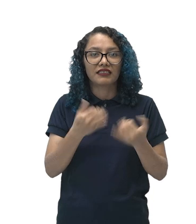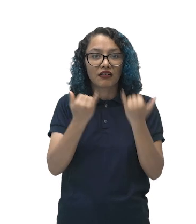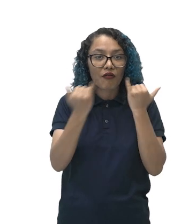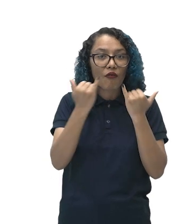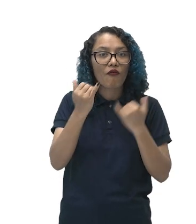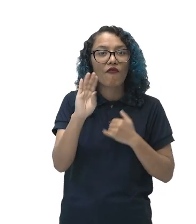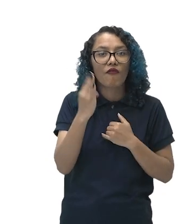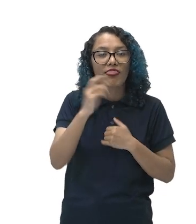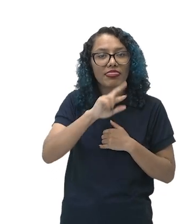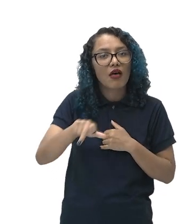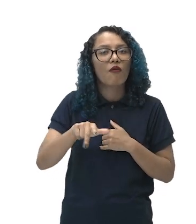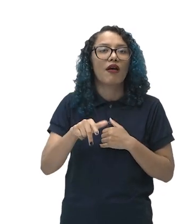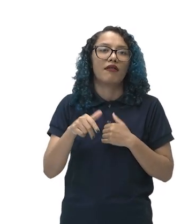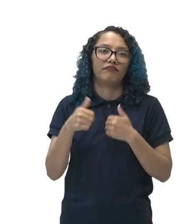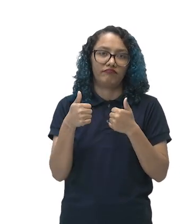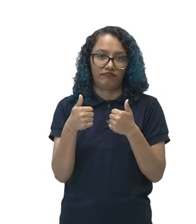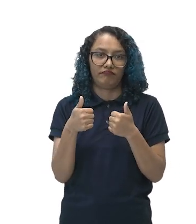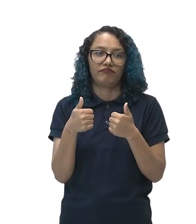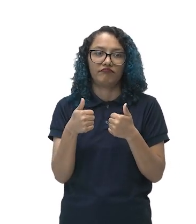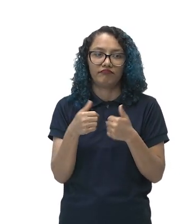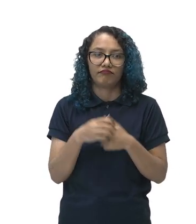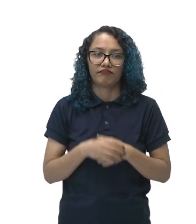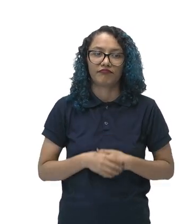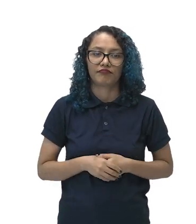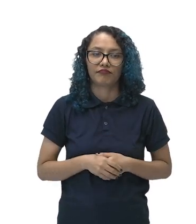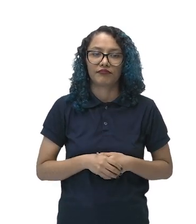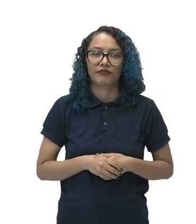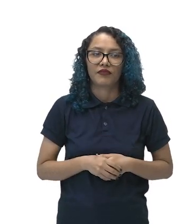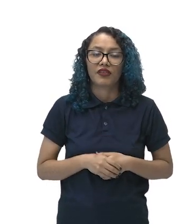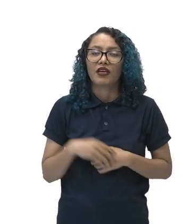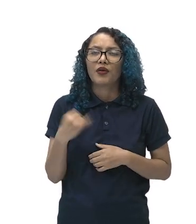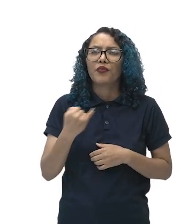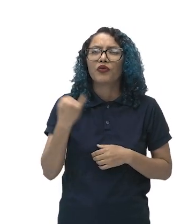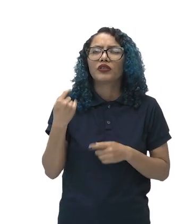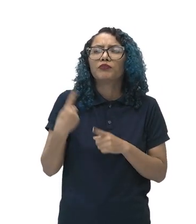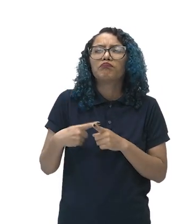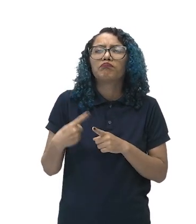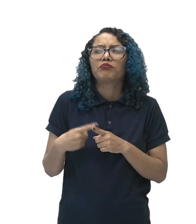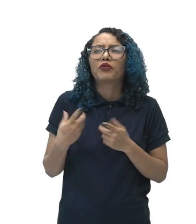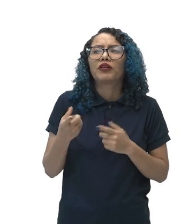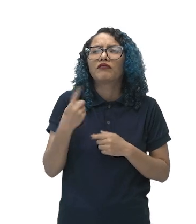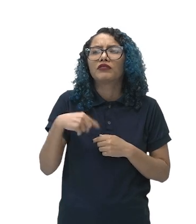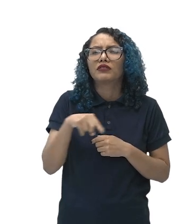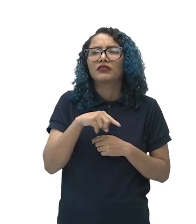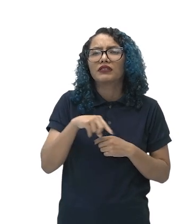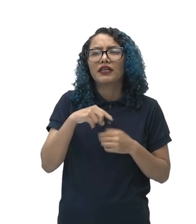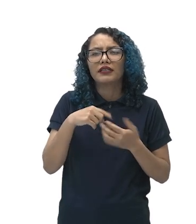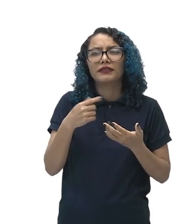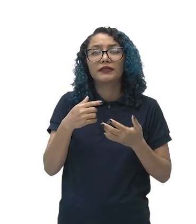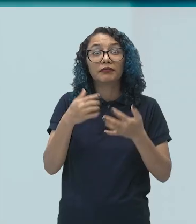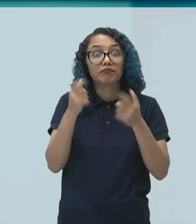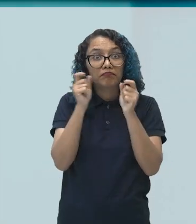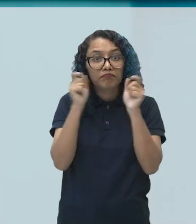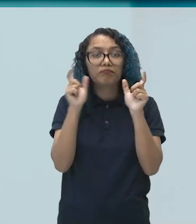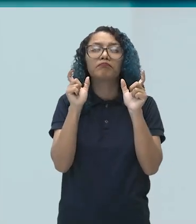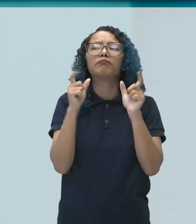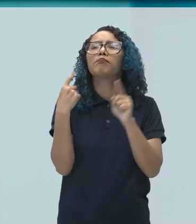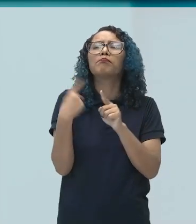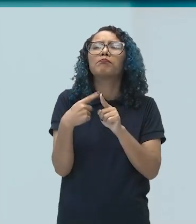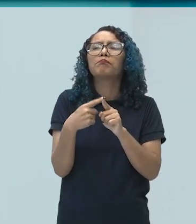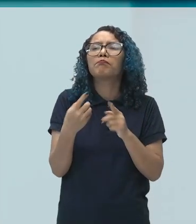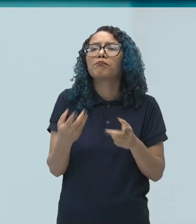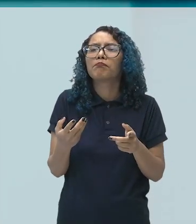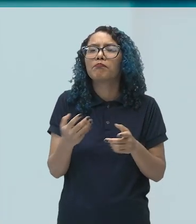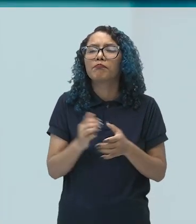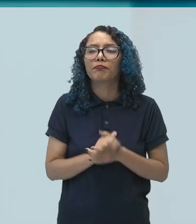notícia falsa. Ok, pessoal? Por que é importante, gente, que vocês estejam atentos a tudo isso?